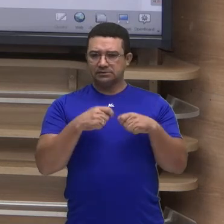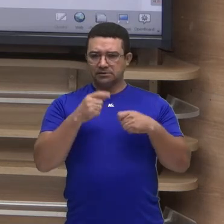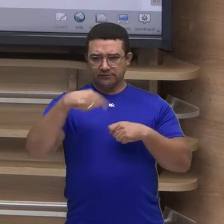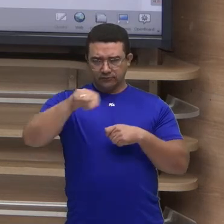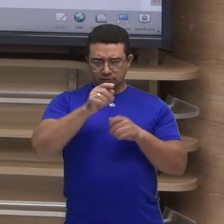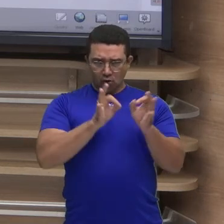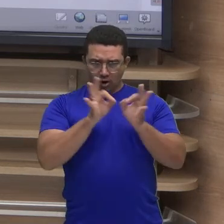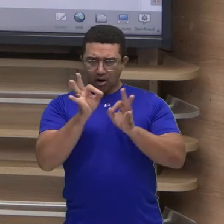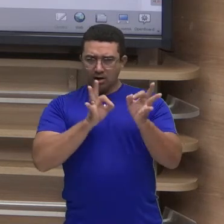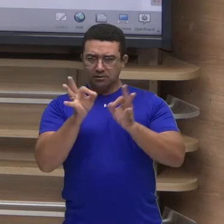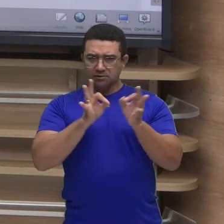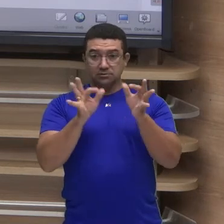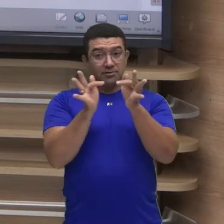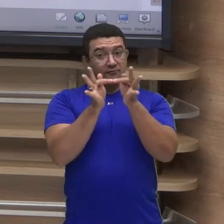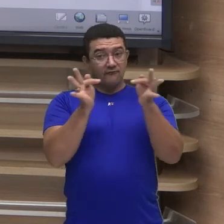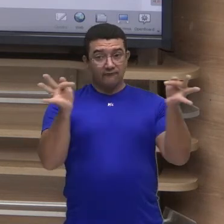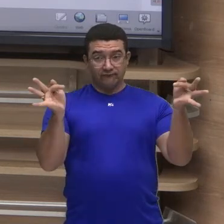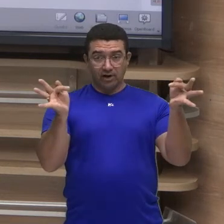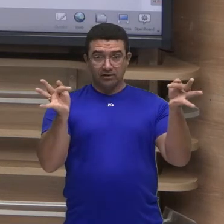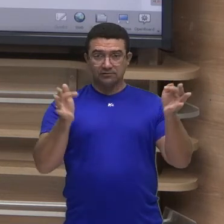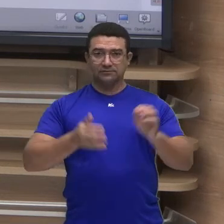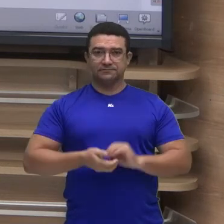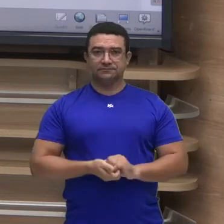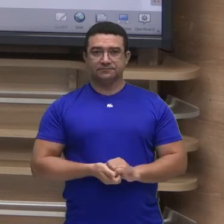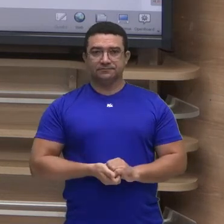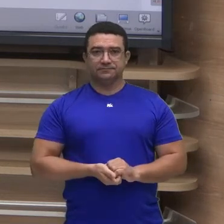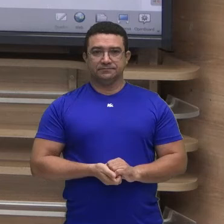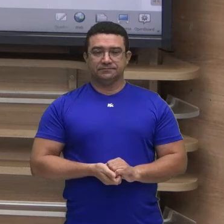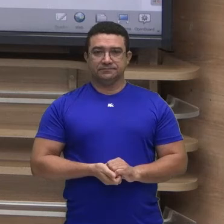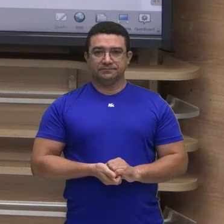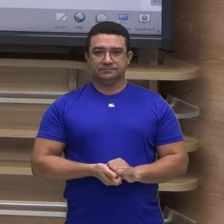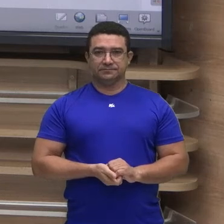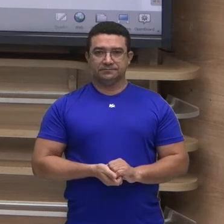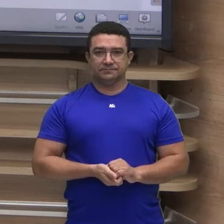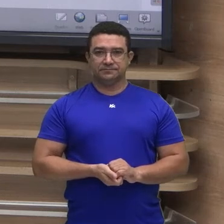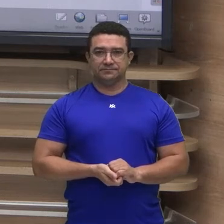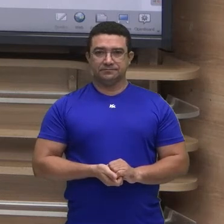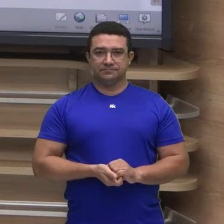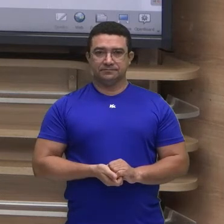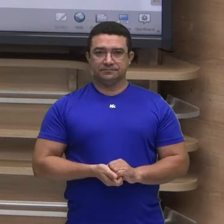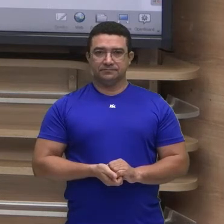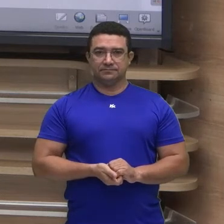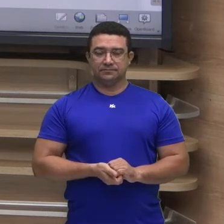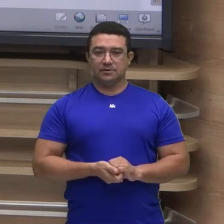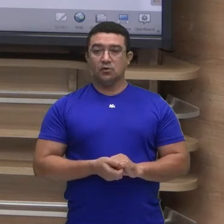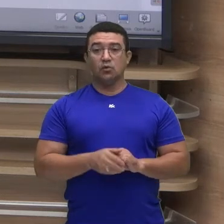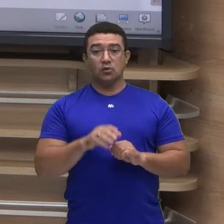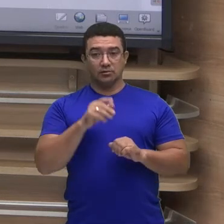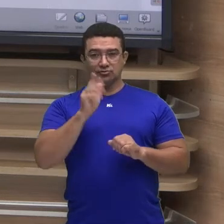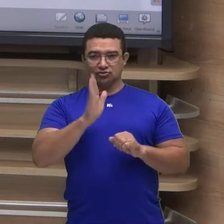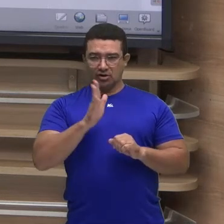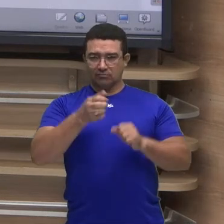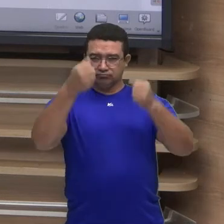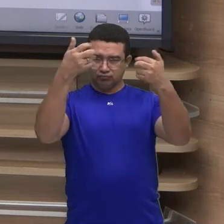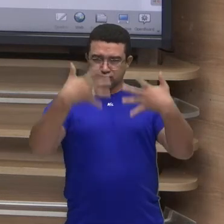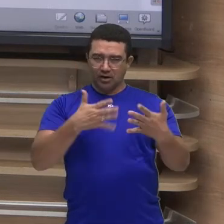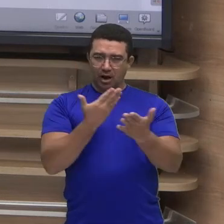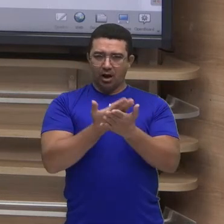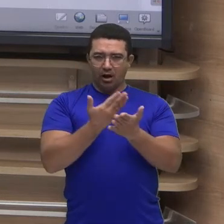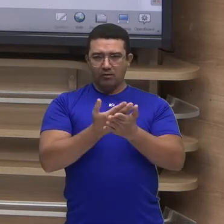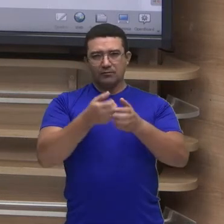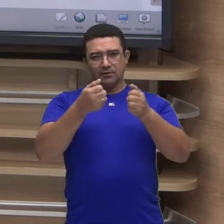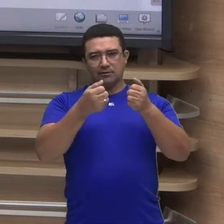as sentences, organize as frases, certo? De acordo com o que eu comentei durante a nossa